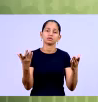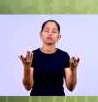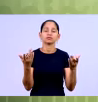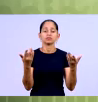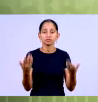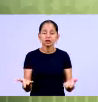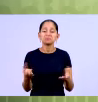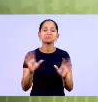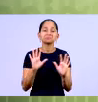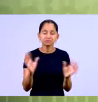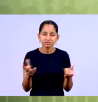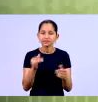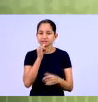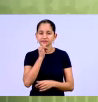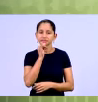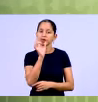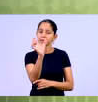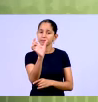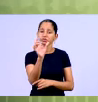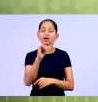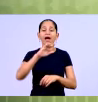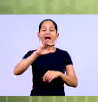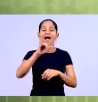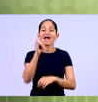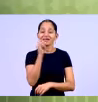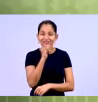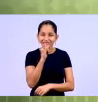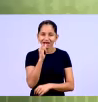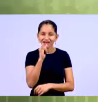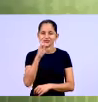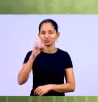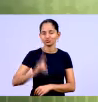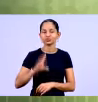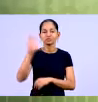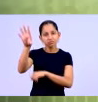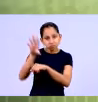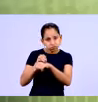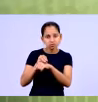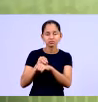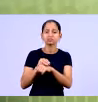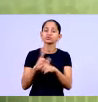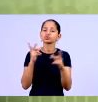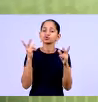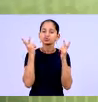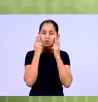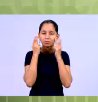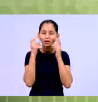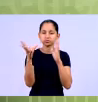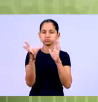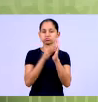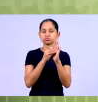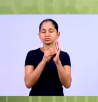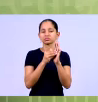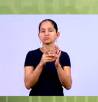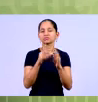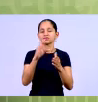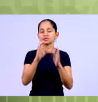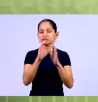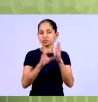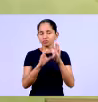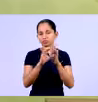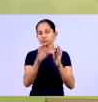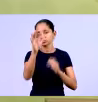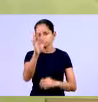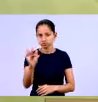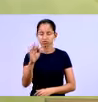nós importamos isso da Itália, do direito italiano, e aí foi incluído no nosso ordenamento jurídico. Temos mais algum questionamento? Não, né,